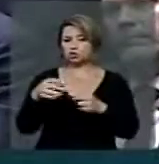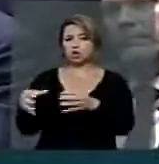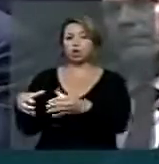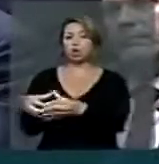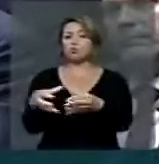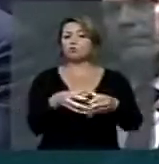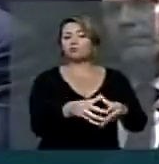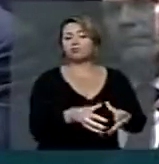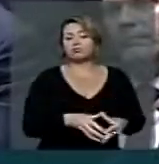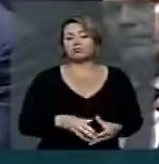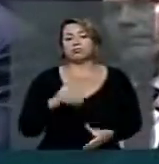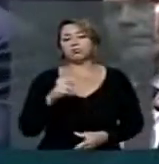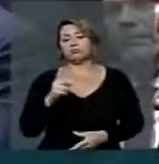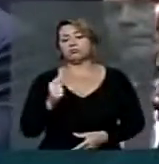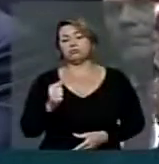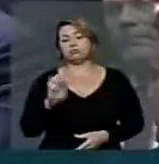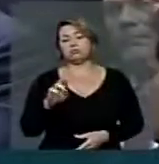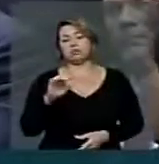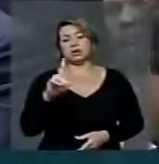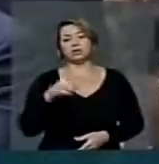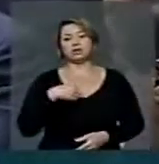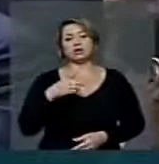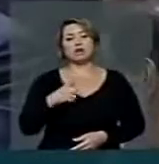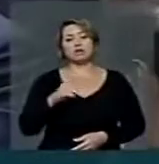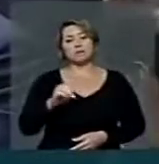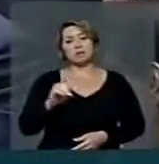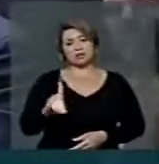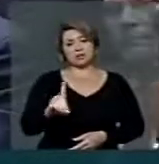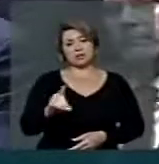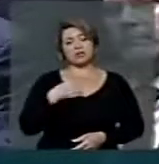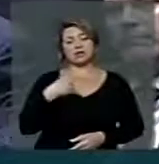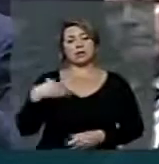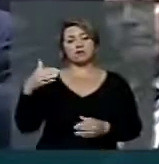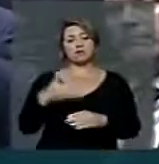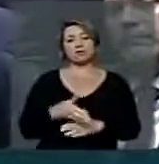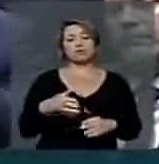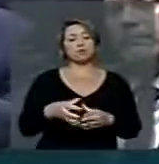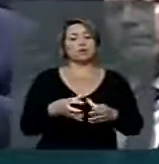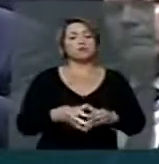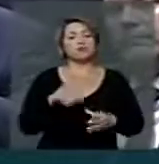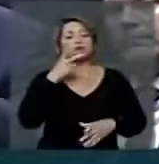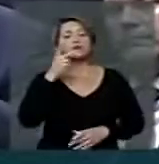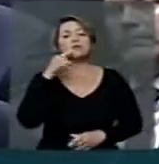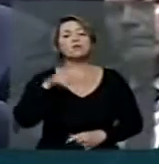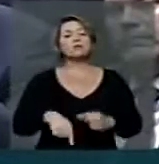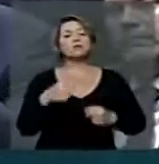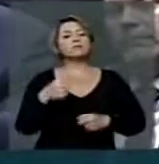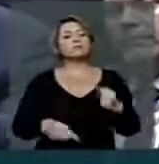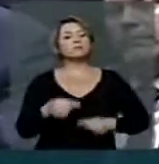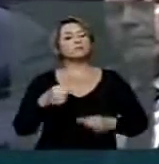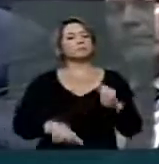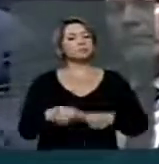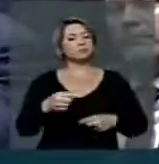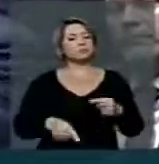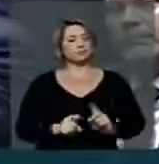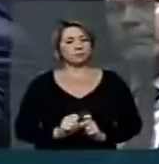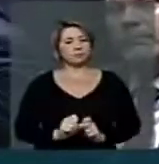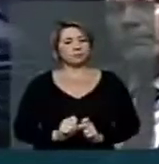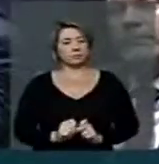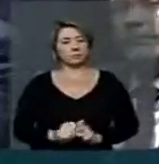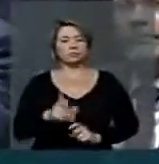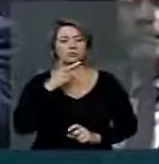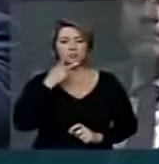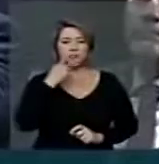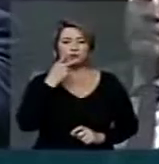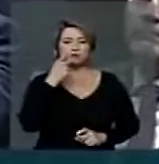partidária. Eu sou do PSD e não estou partindo na discussão partidária. O que nós estamos discutindo aqui, senhor presidente, estou